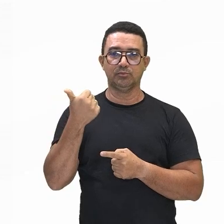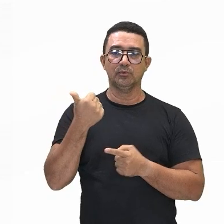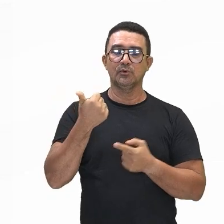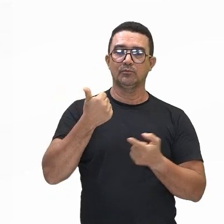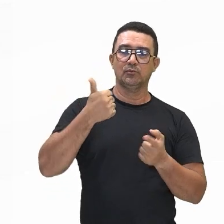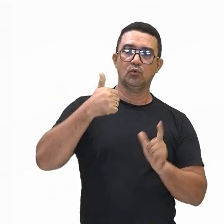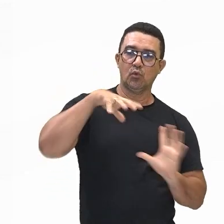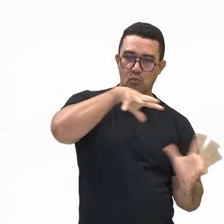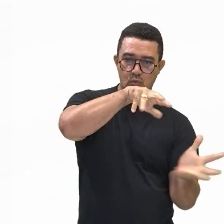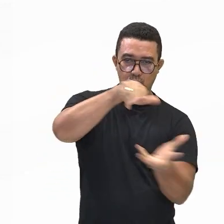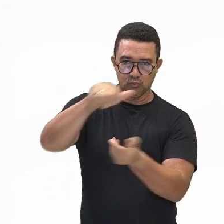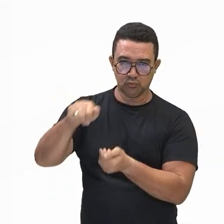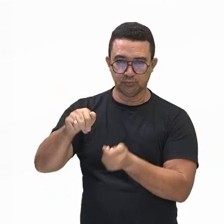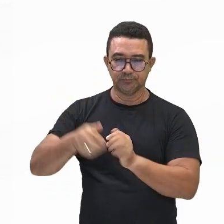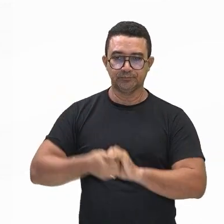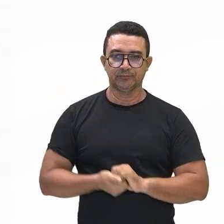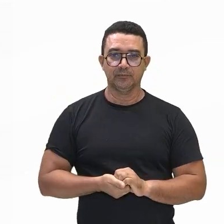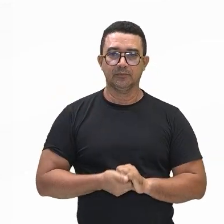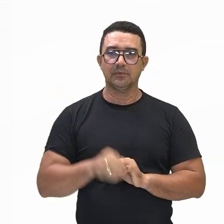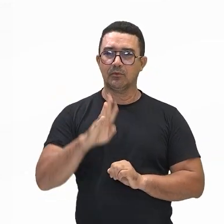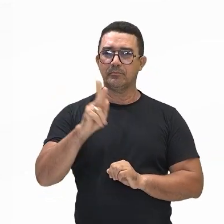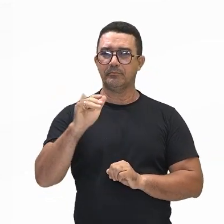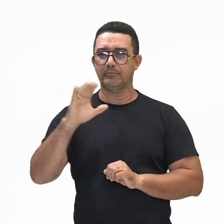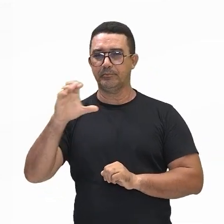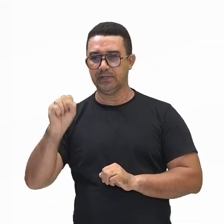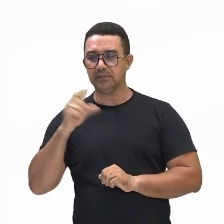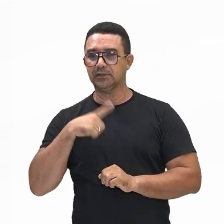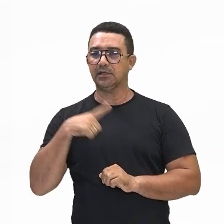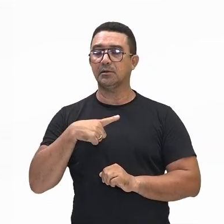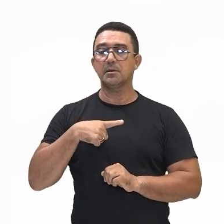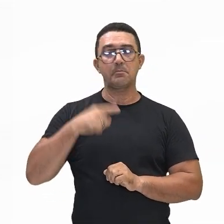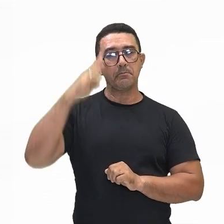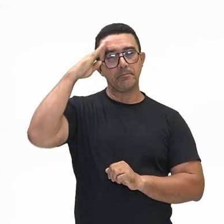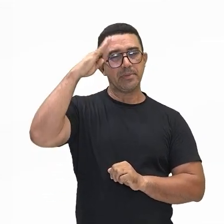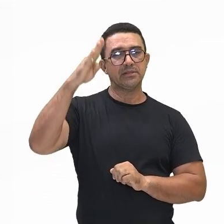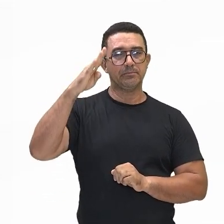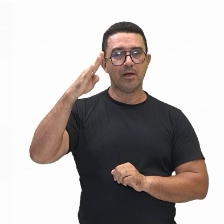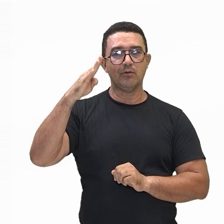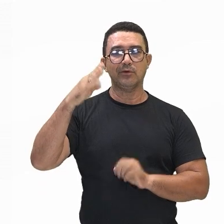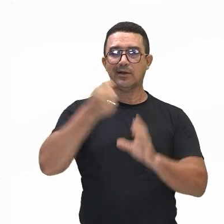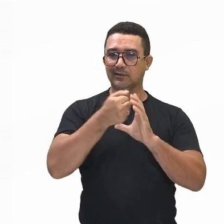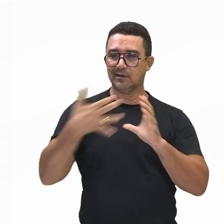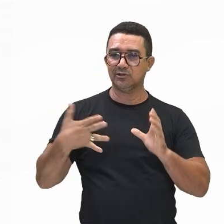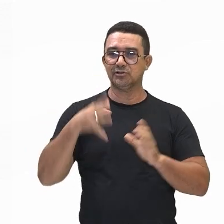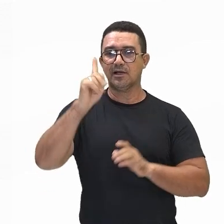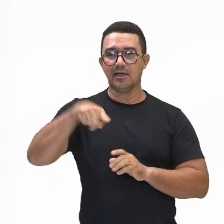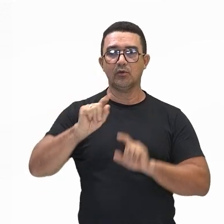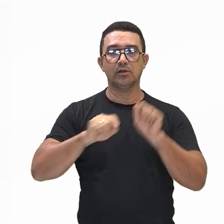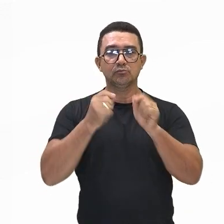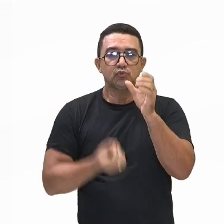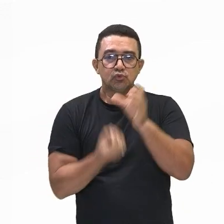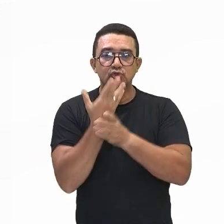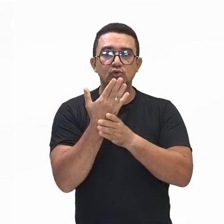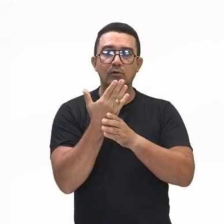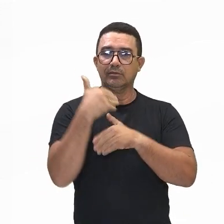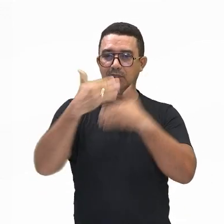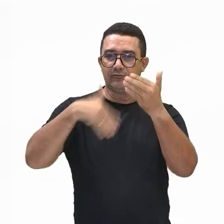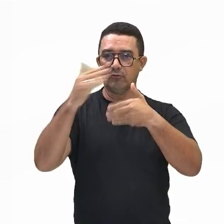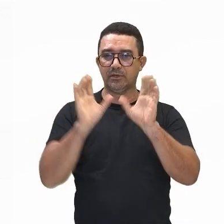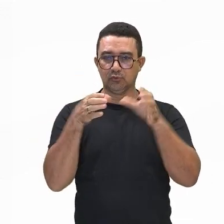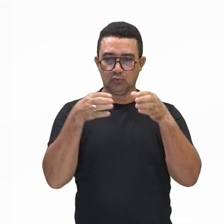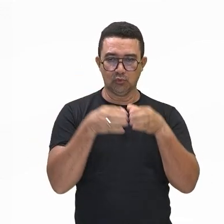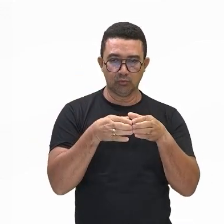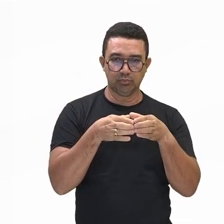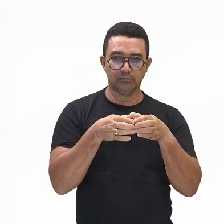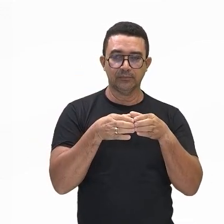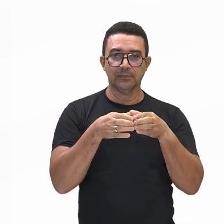gente, ele vai ter um dos principais fatores aí que acabaram surgindo com o passar dos anos, com o desenvolvimento deles, e um deles